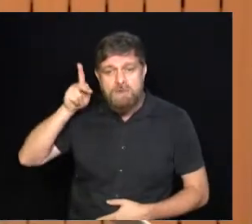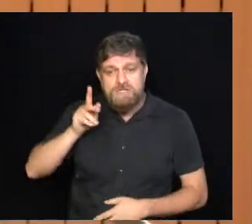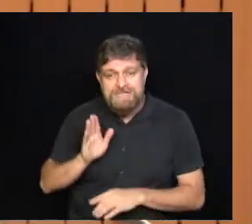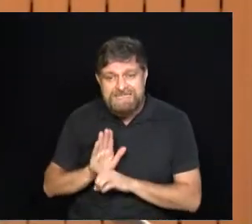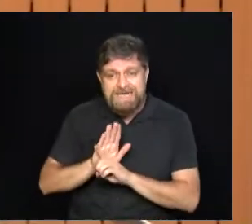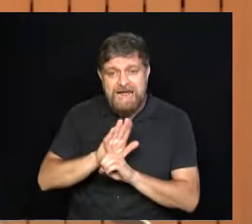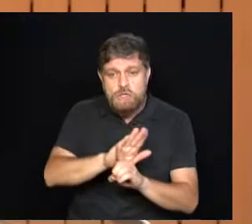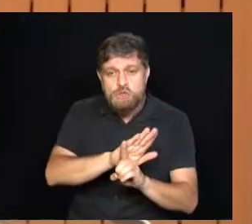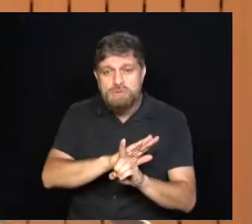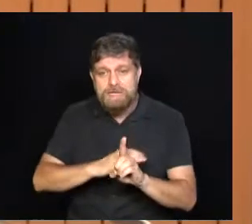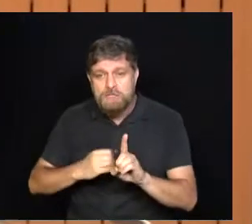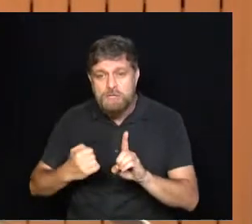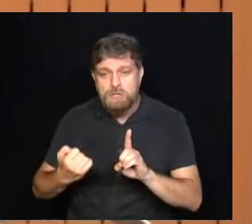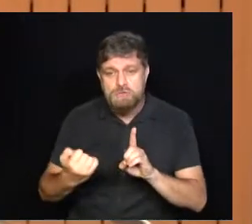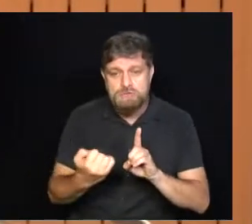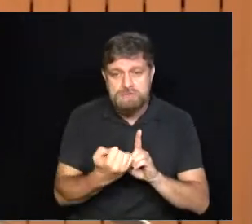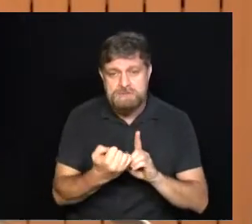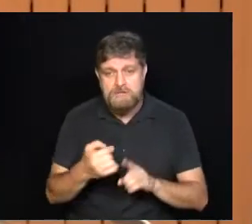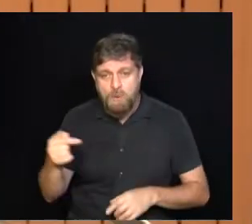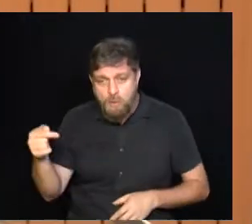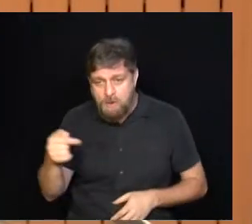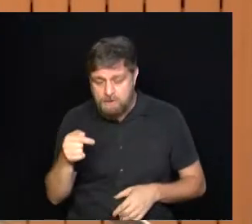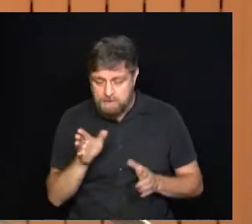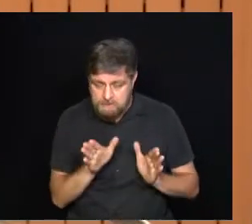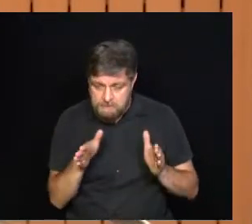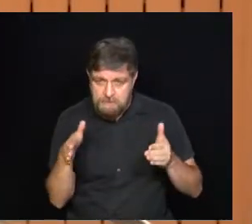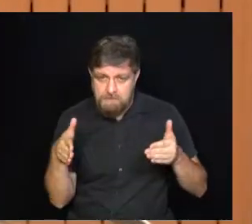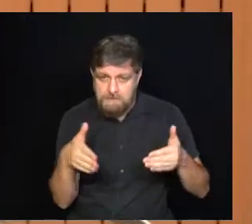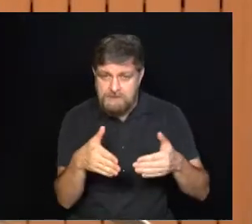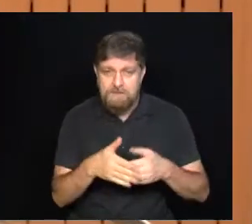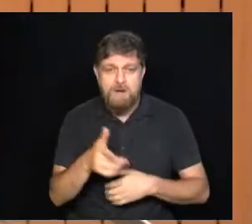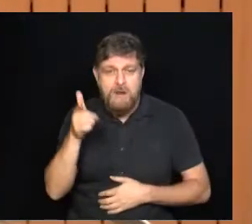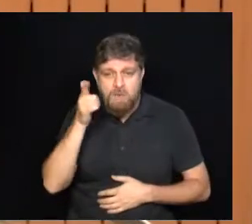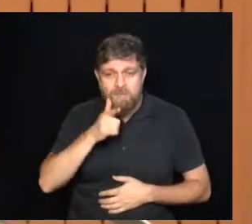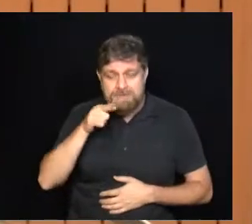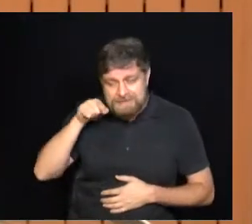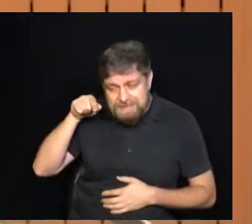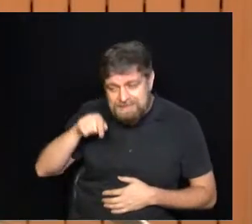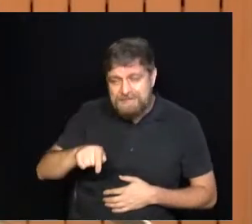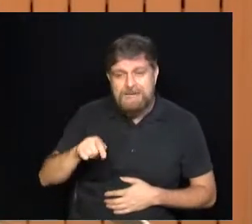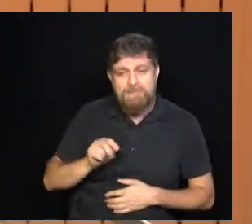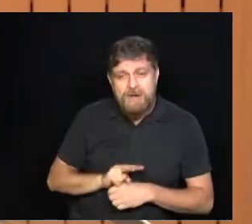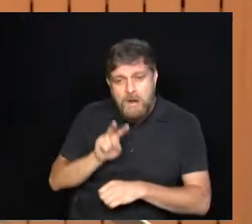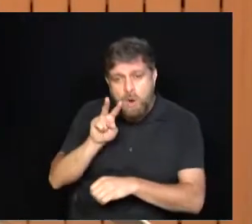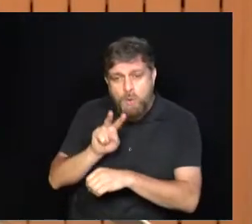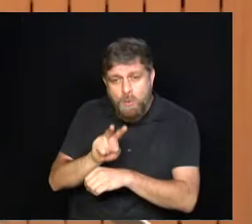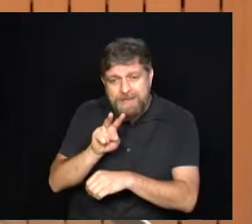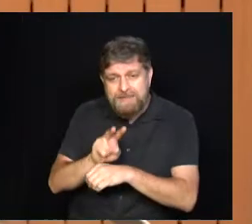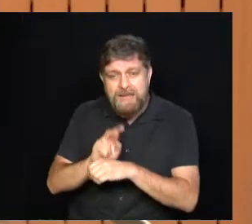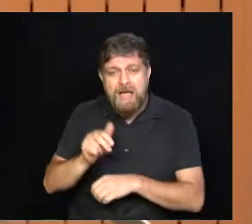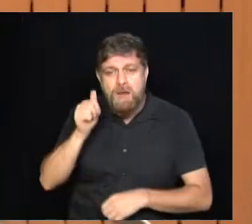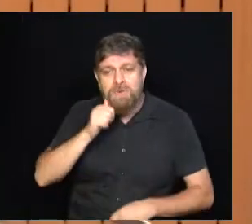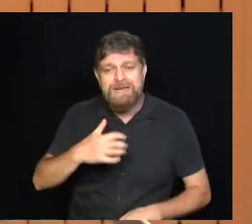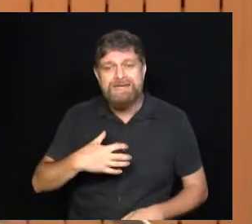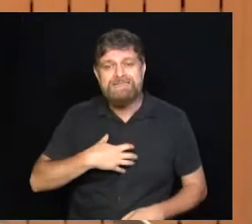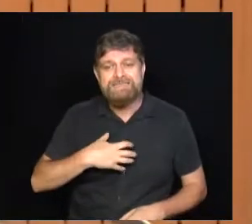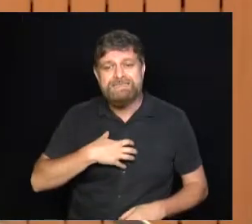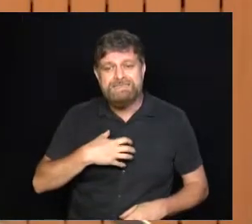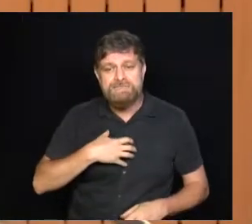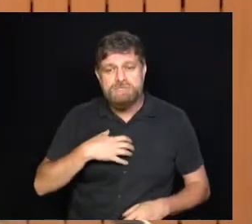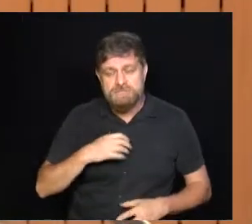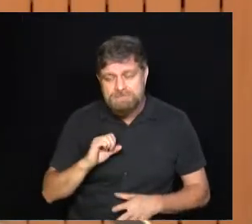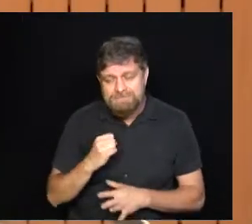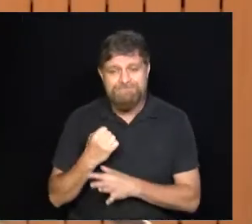social, ela está voltada para afiançar, para garantir o cuidado e a proteção para as